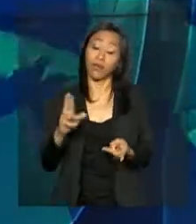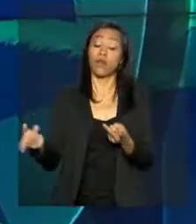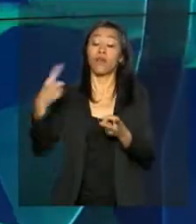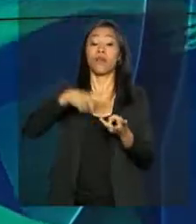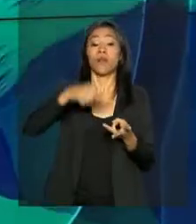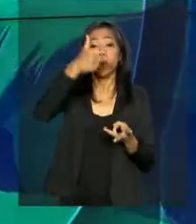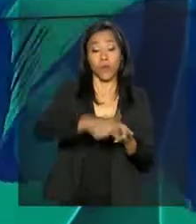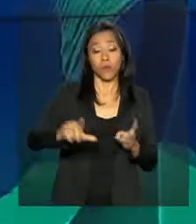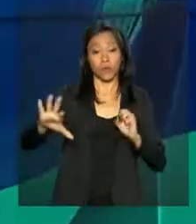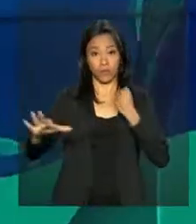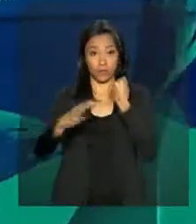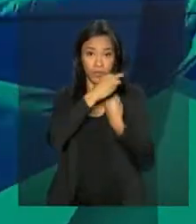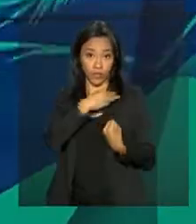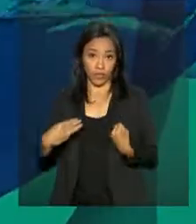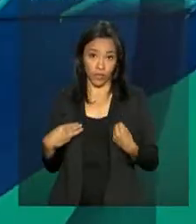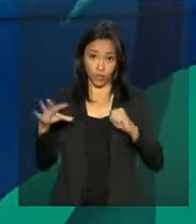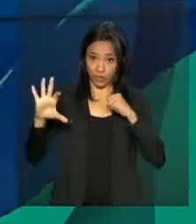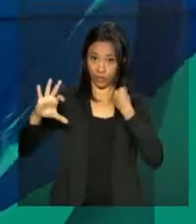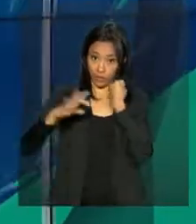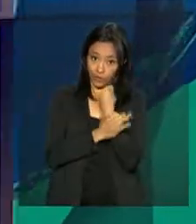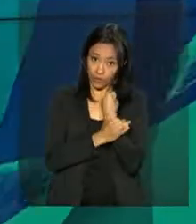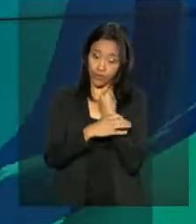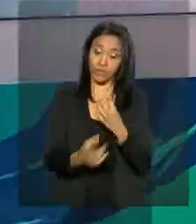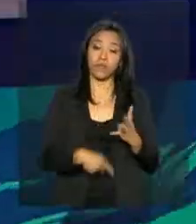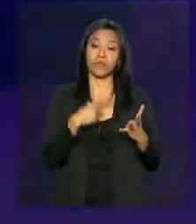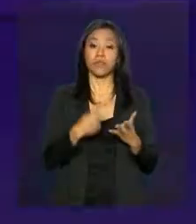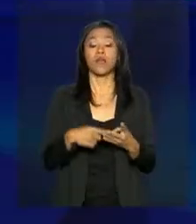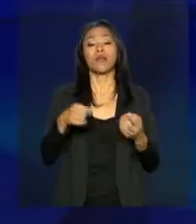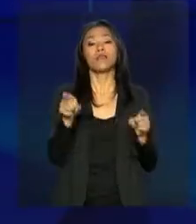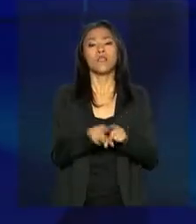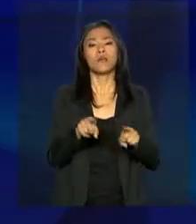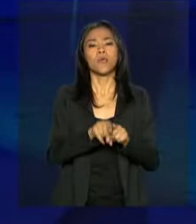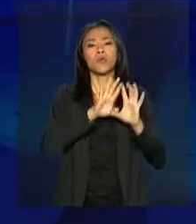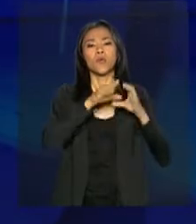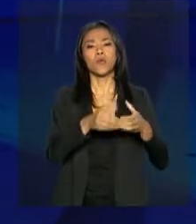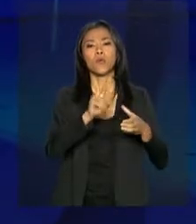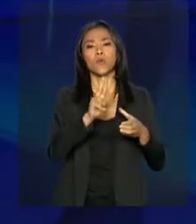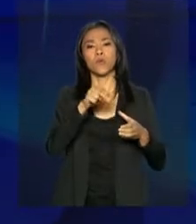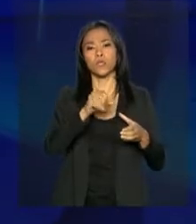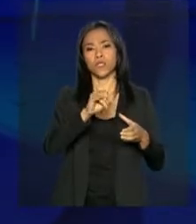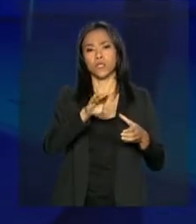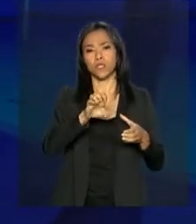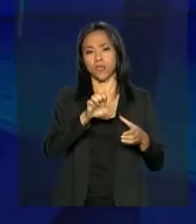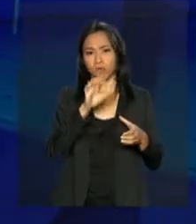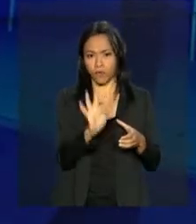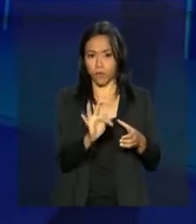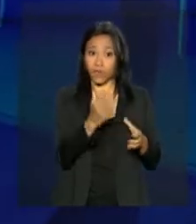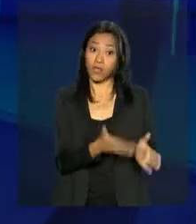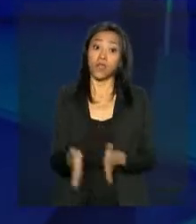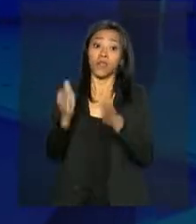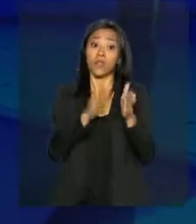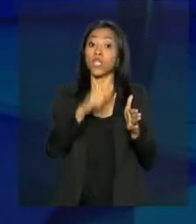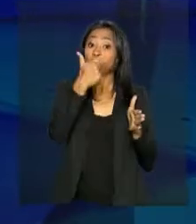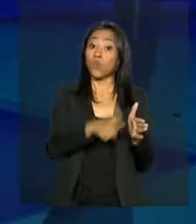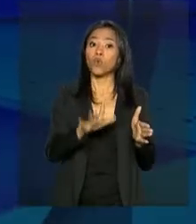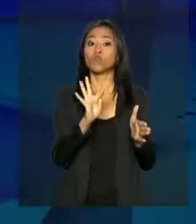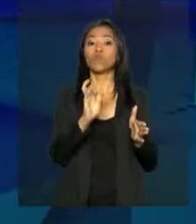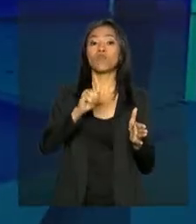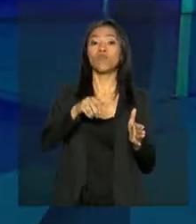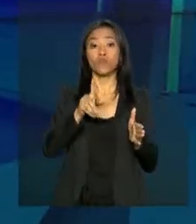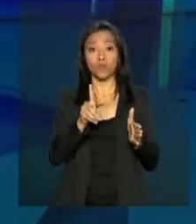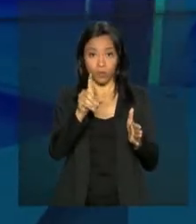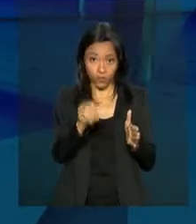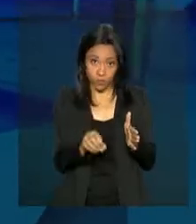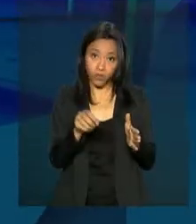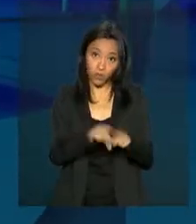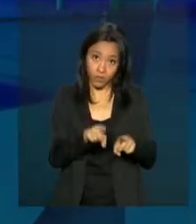fundo das nações unidas para a infância unicef o fundo de população das nações unidas durante a solenidade o ministro dos direitos humanos